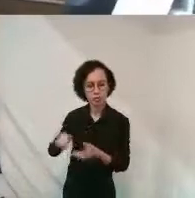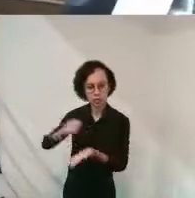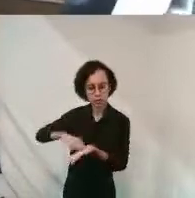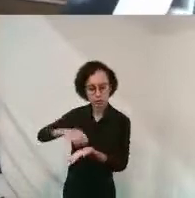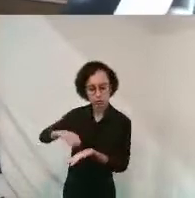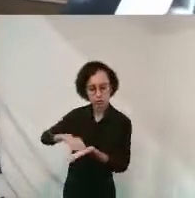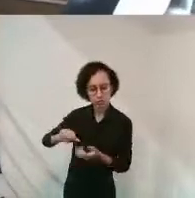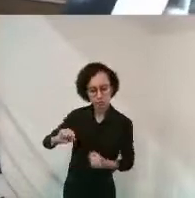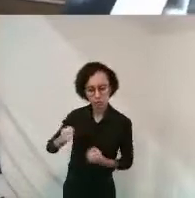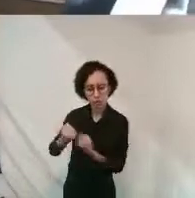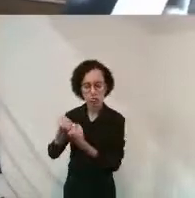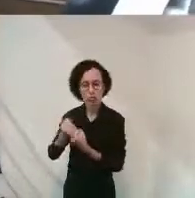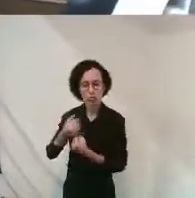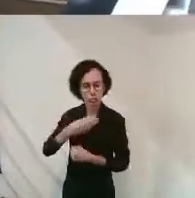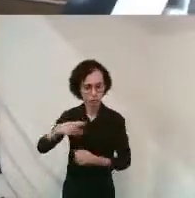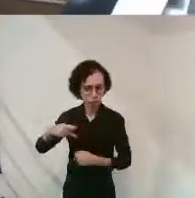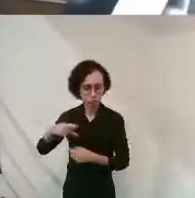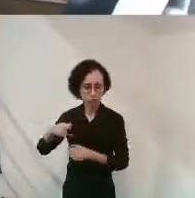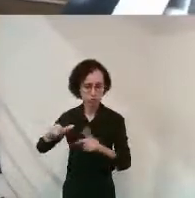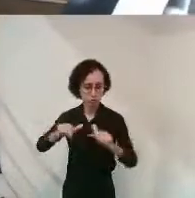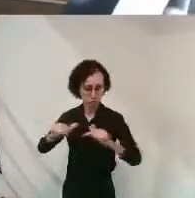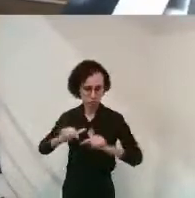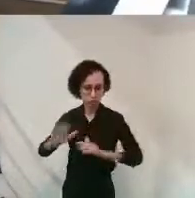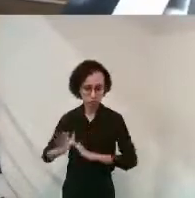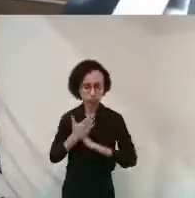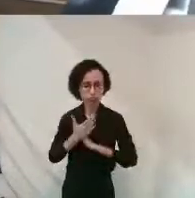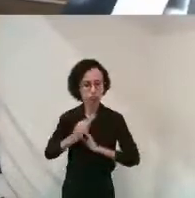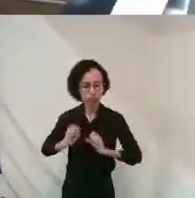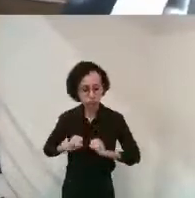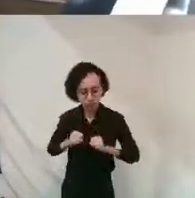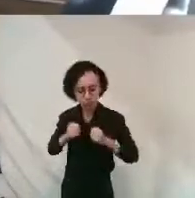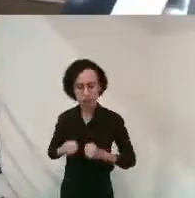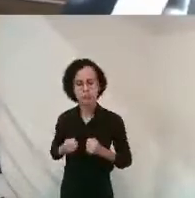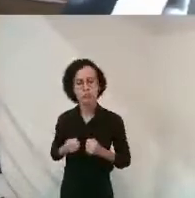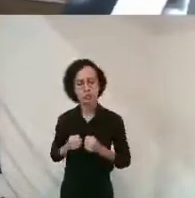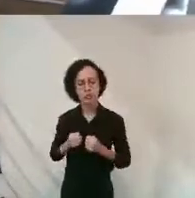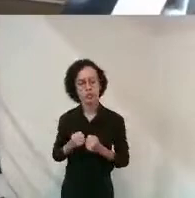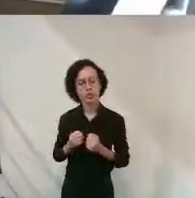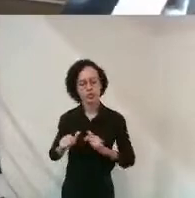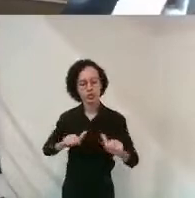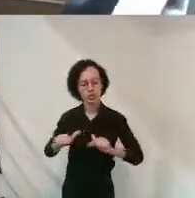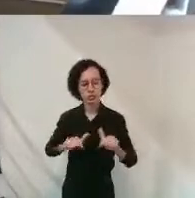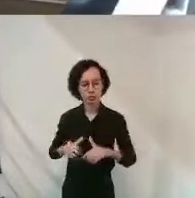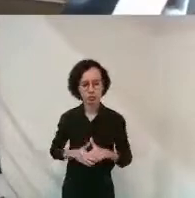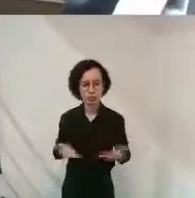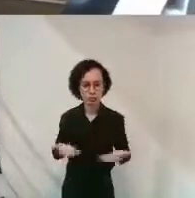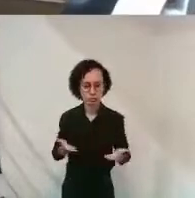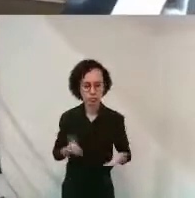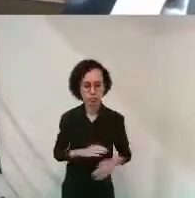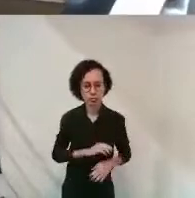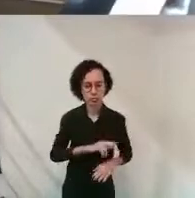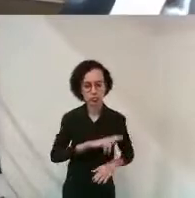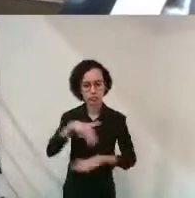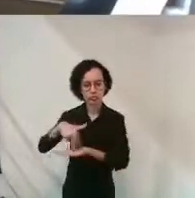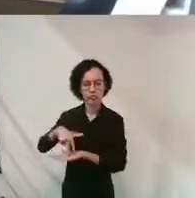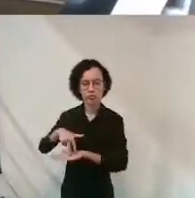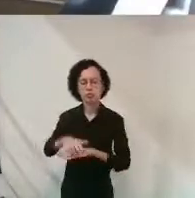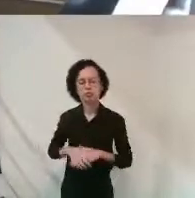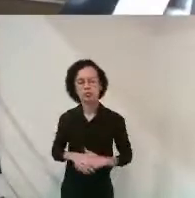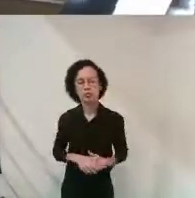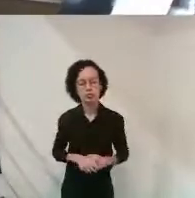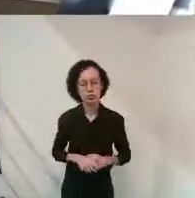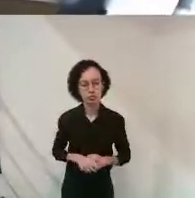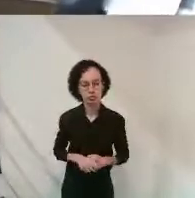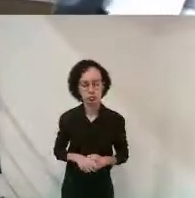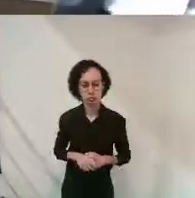Ministério Público do Trabalho, que tem nos ajudado fortemente nessa atuação também. Bem, eu vou agora passar para o nosso próximo palestrante, tenho a honra